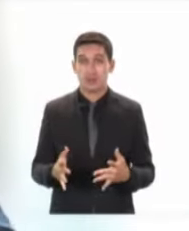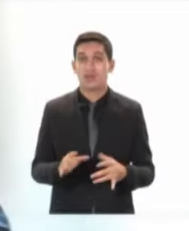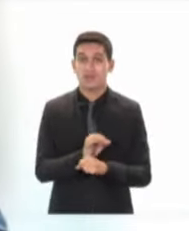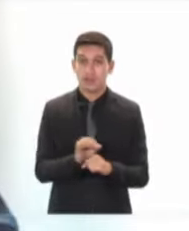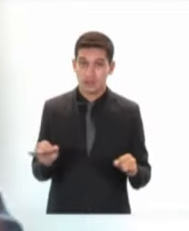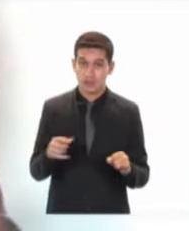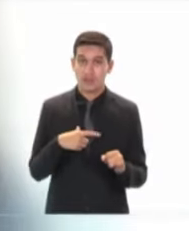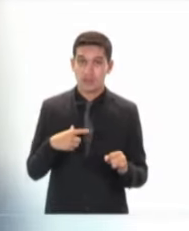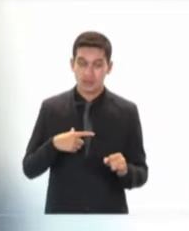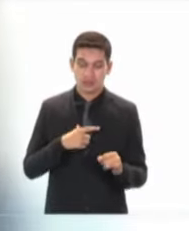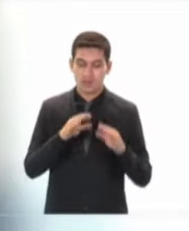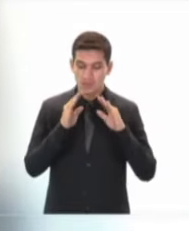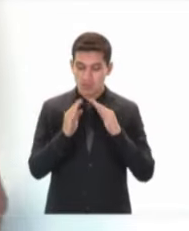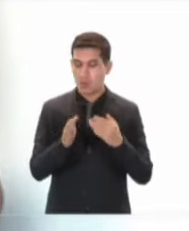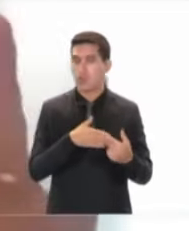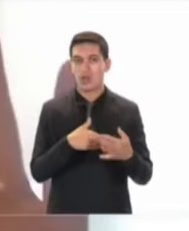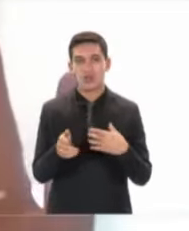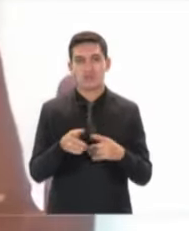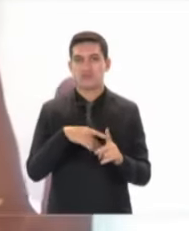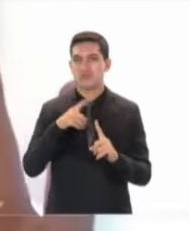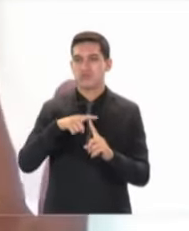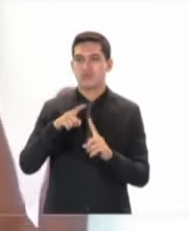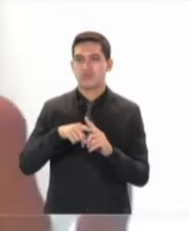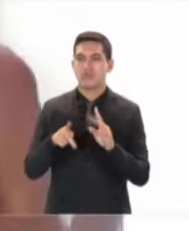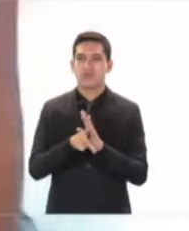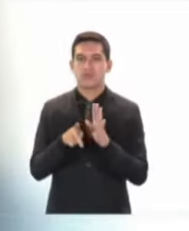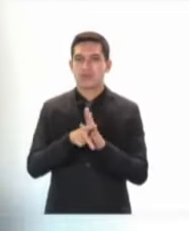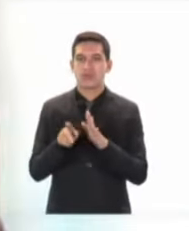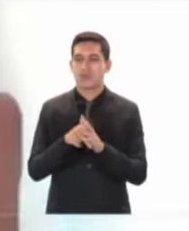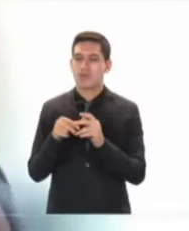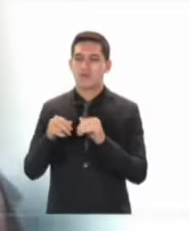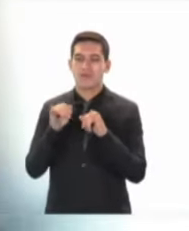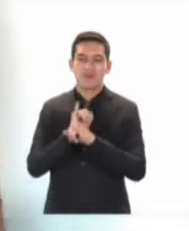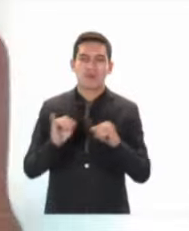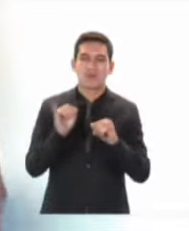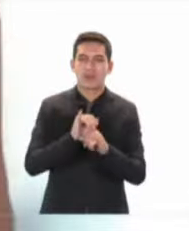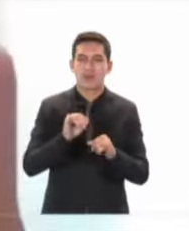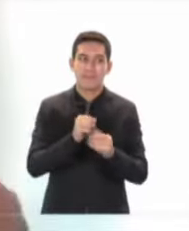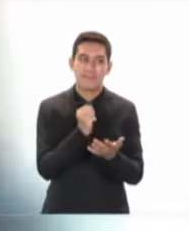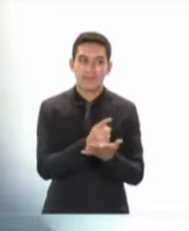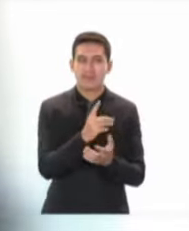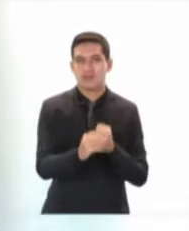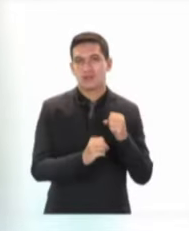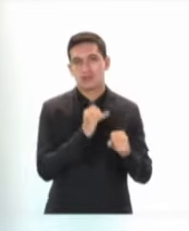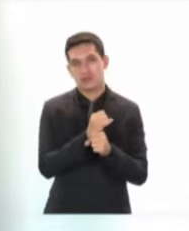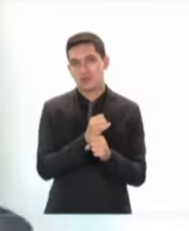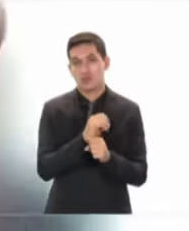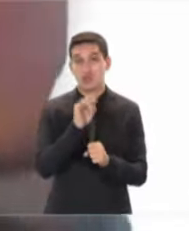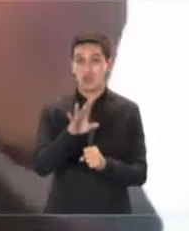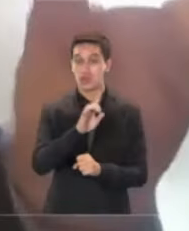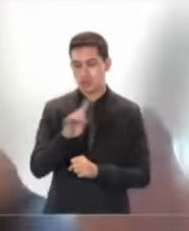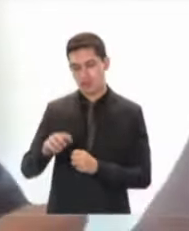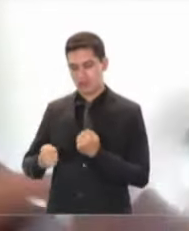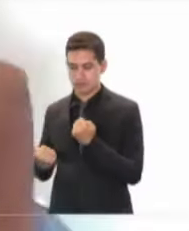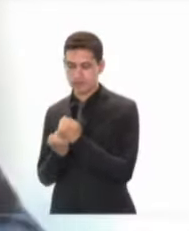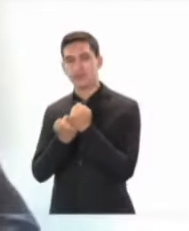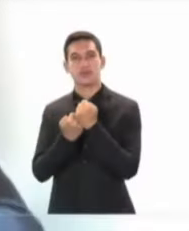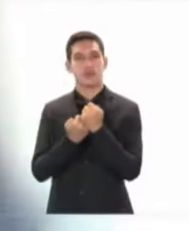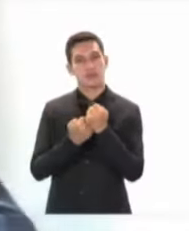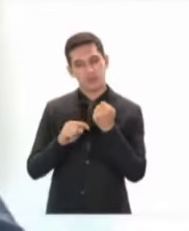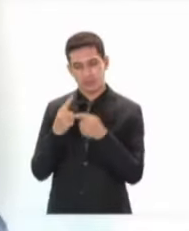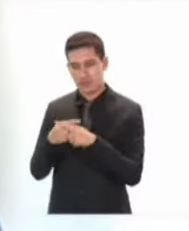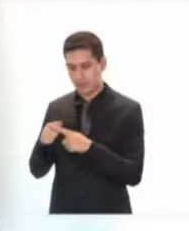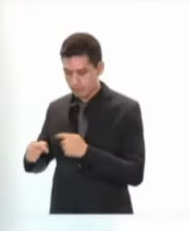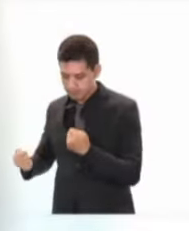a veiculação de qualquer tipo de propaganda eleitoral paga na internet, excetuado o impulsionamento de conteúdo. Portanto, o impulsionamento é